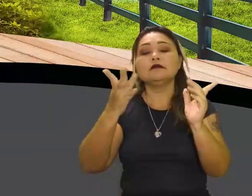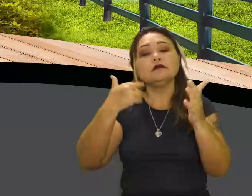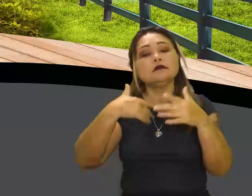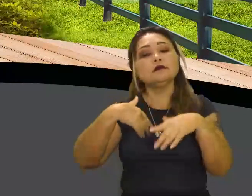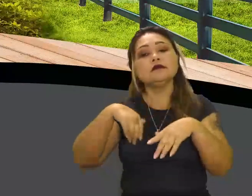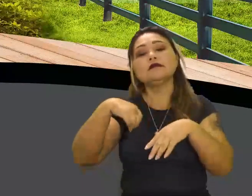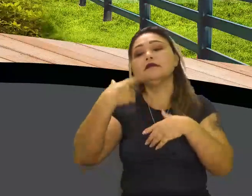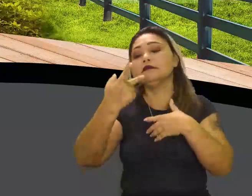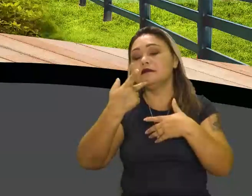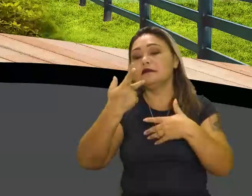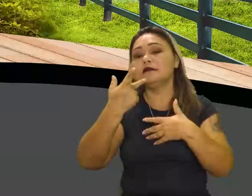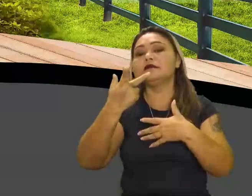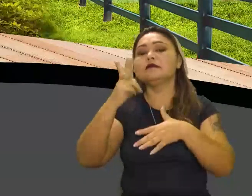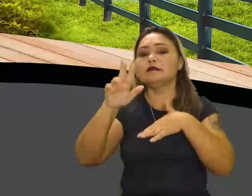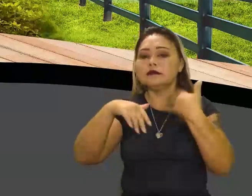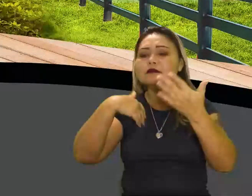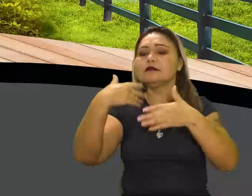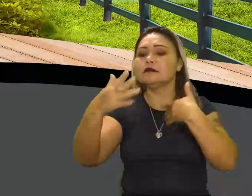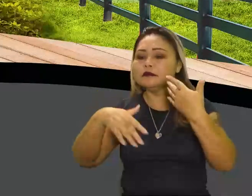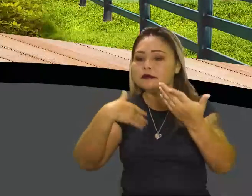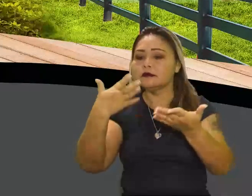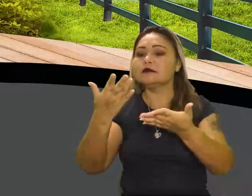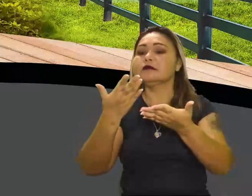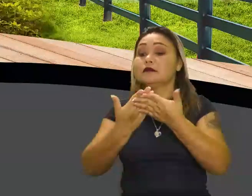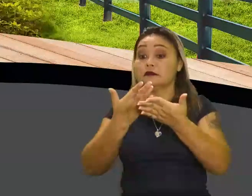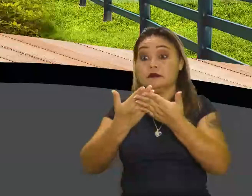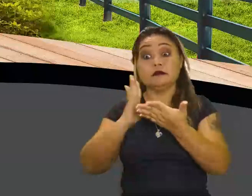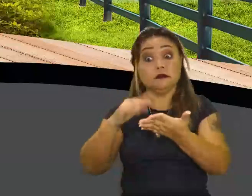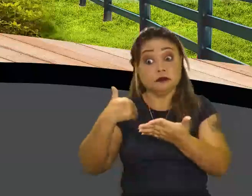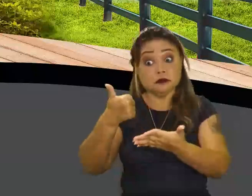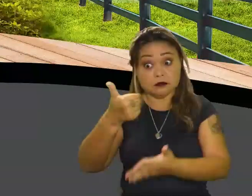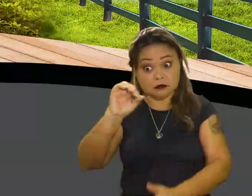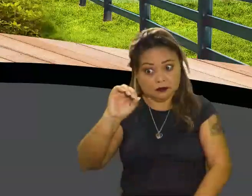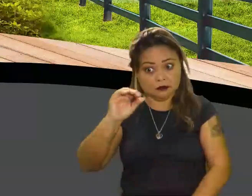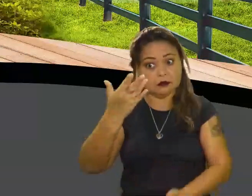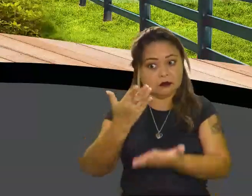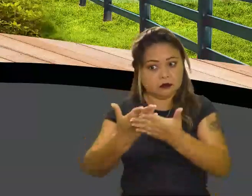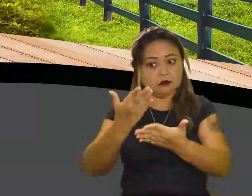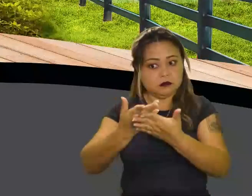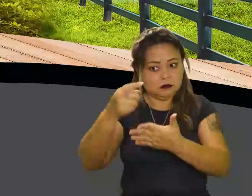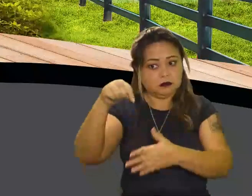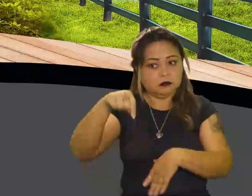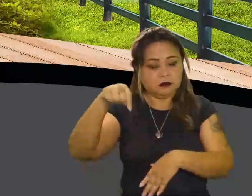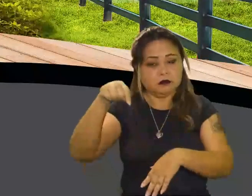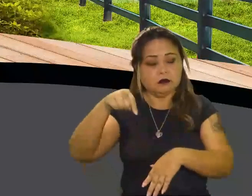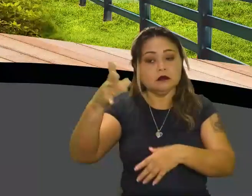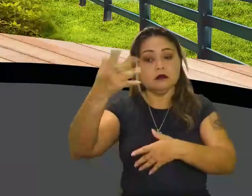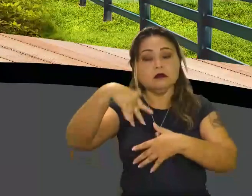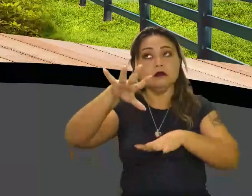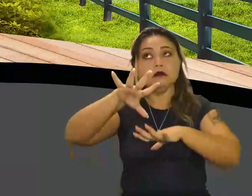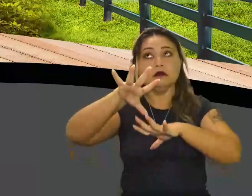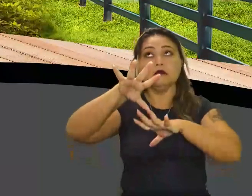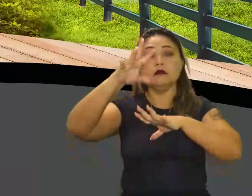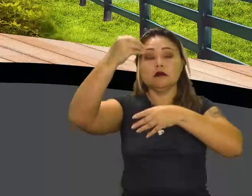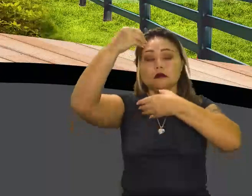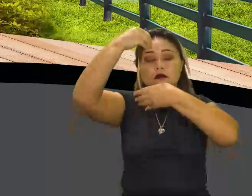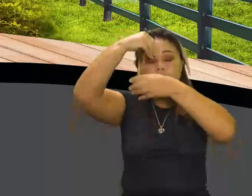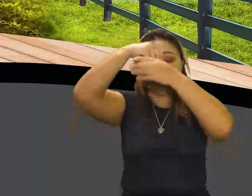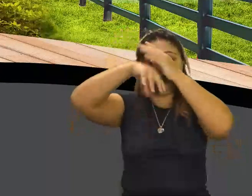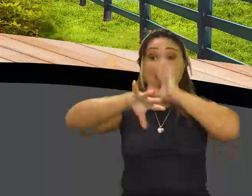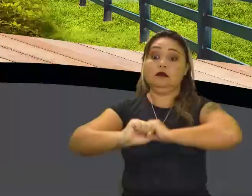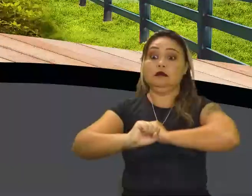de ficar avisando isso, mas como são nossas primeiras aulas, já estamos na 10ª. Tá? Só para interiorizar.